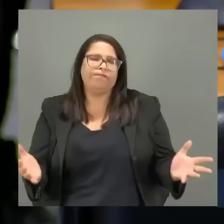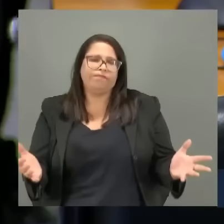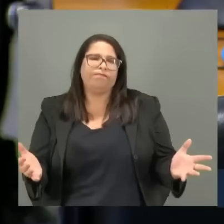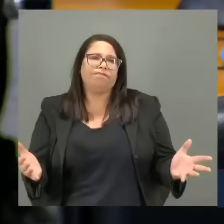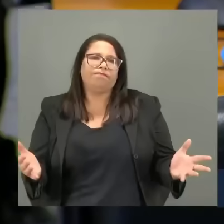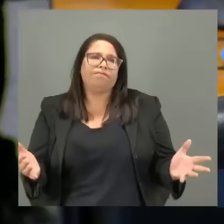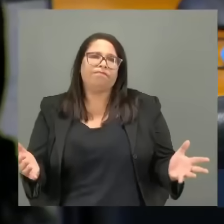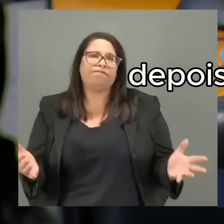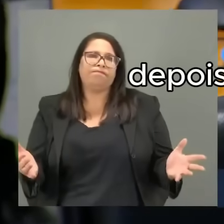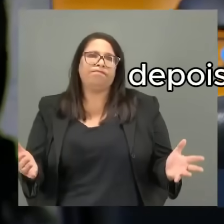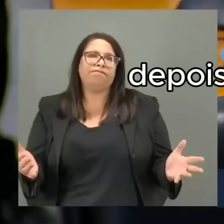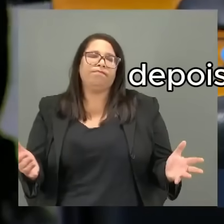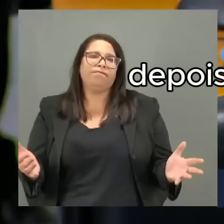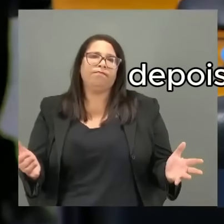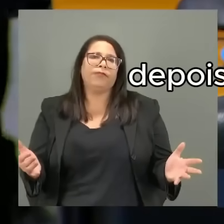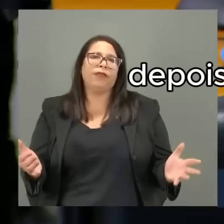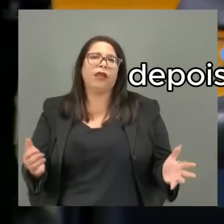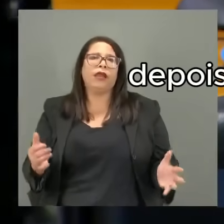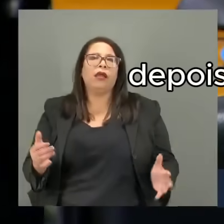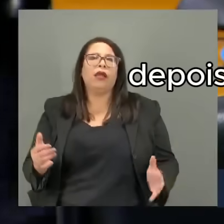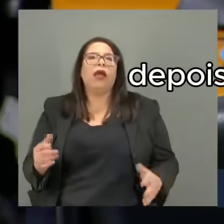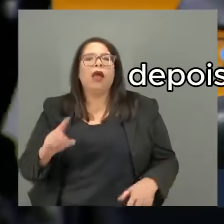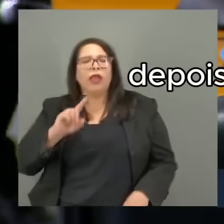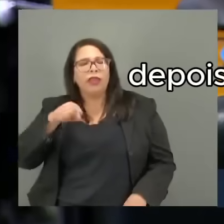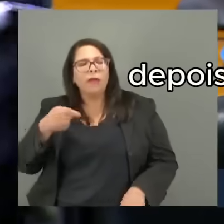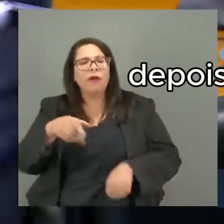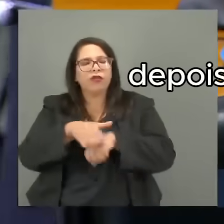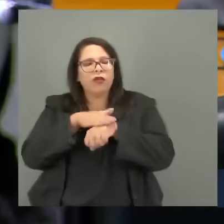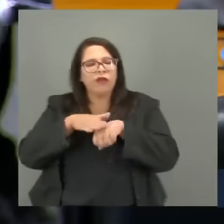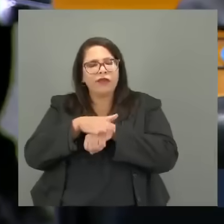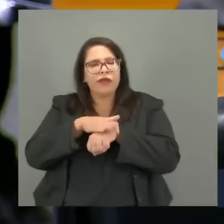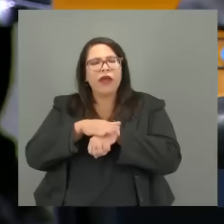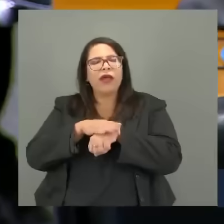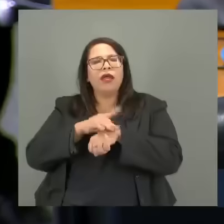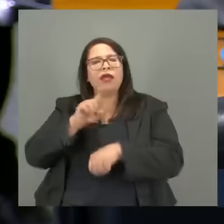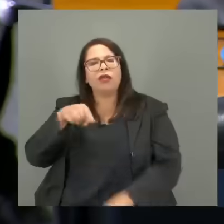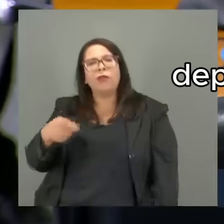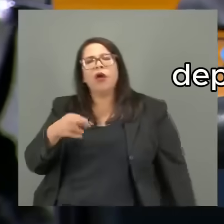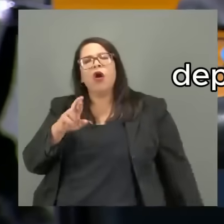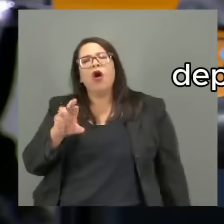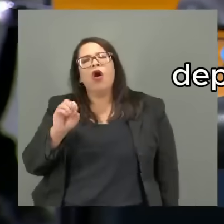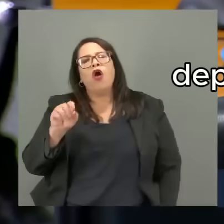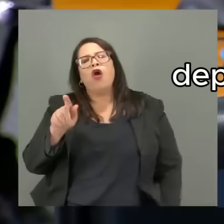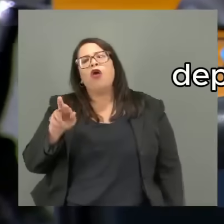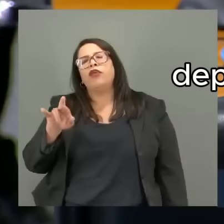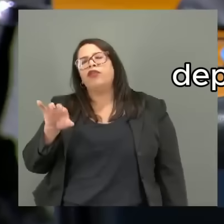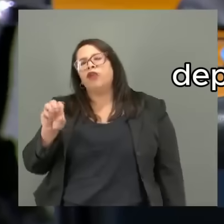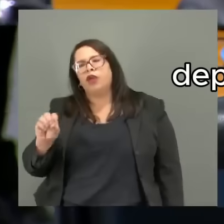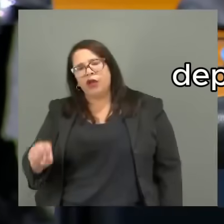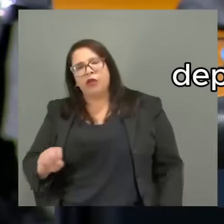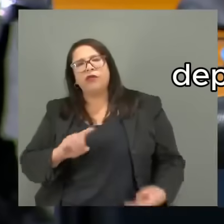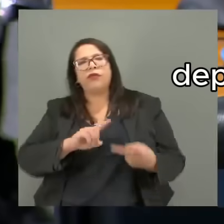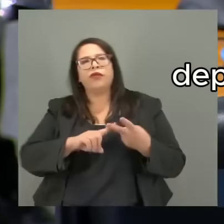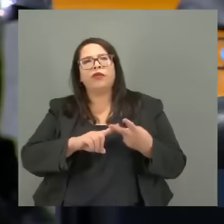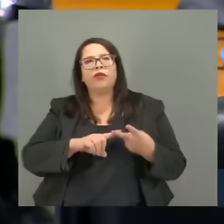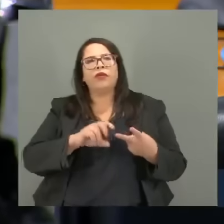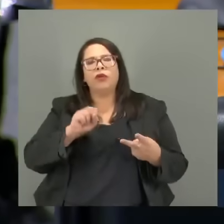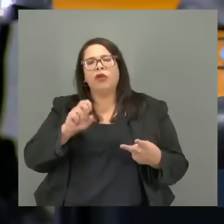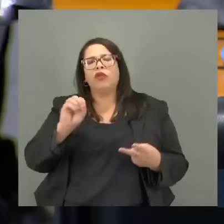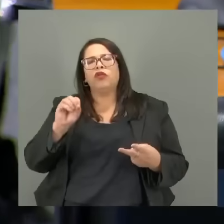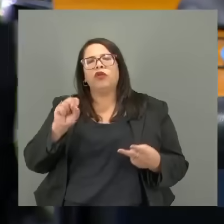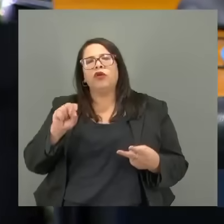de, depois de conversar com o senador Rogério Marinho, depois de conversar com o deputado